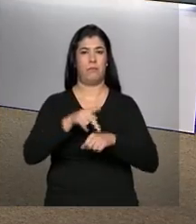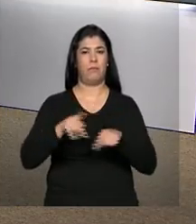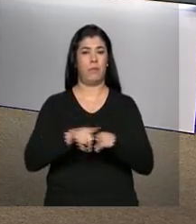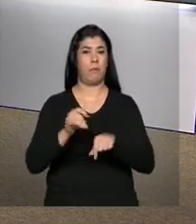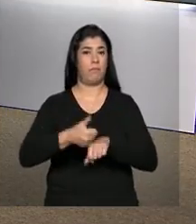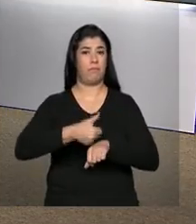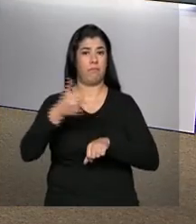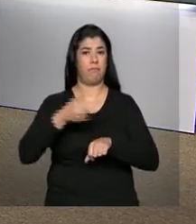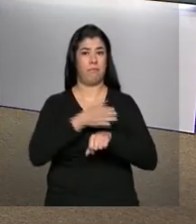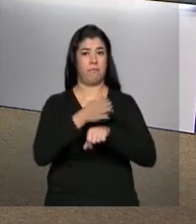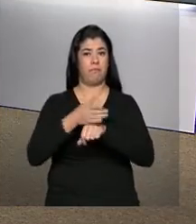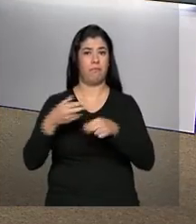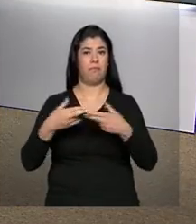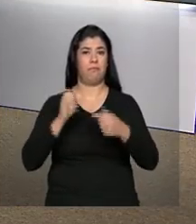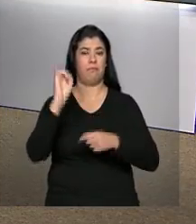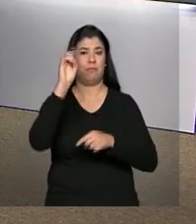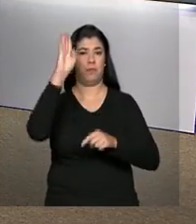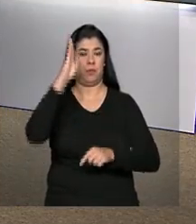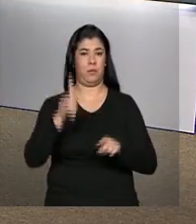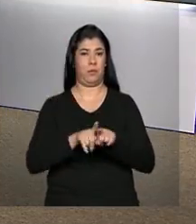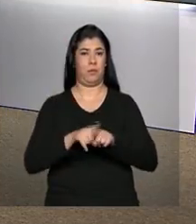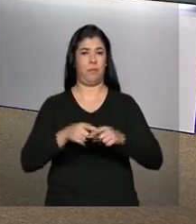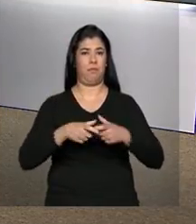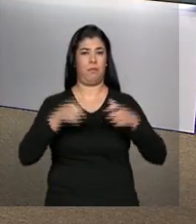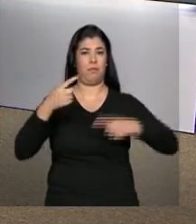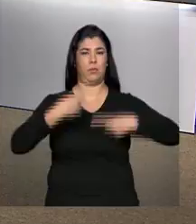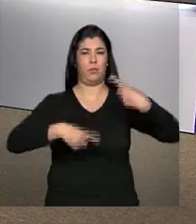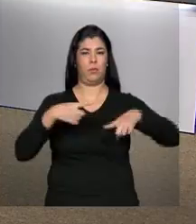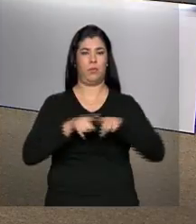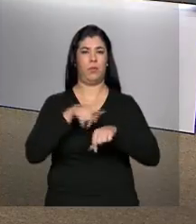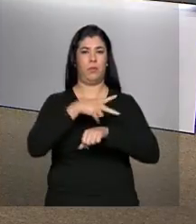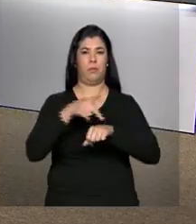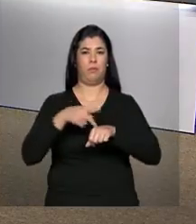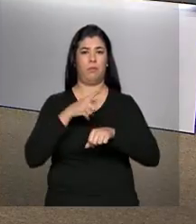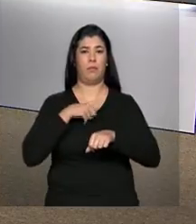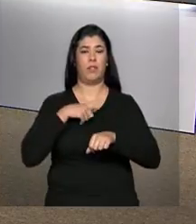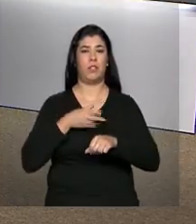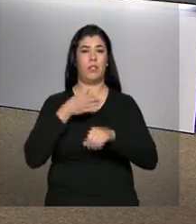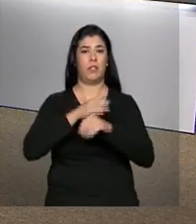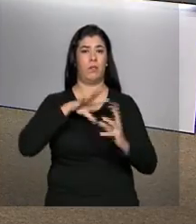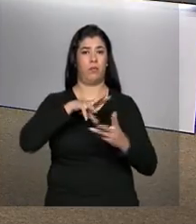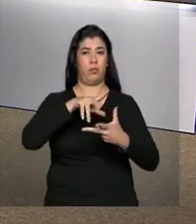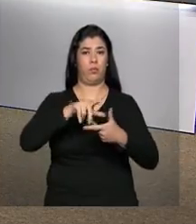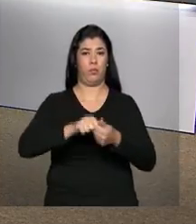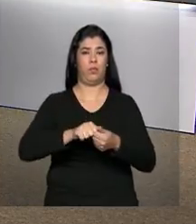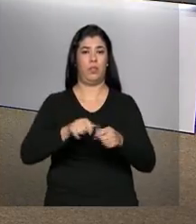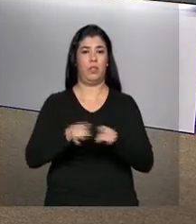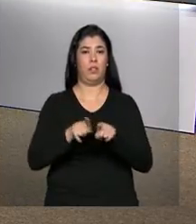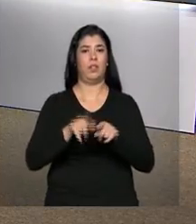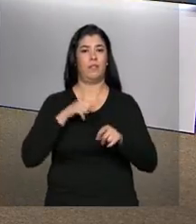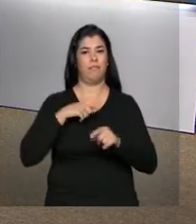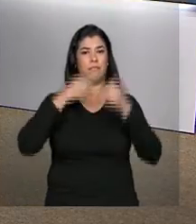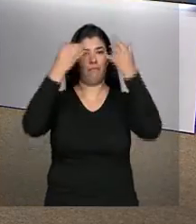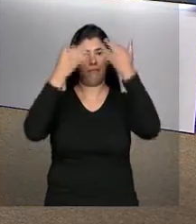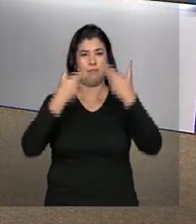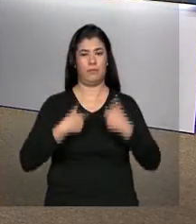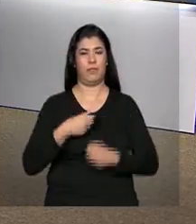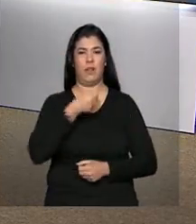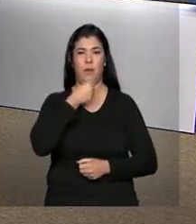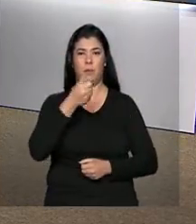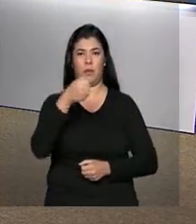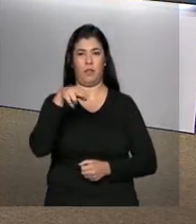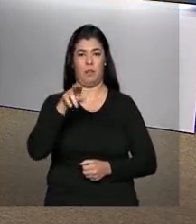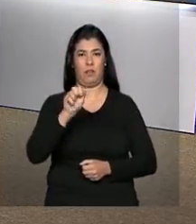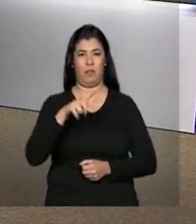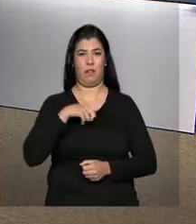mercados importantes para o Brasil e aumentar a competitividade do país no cenário internacional. Quem tem mais detalhes é a repórter